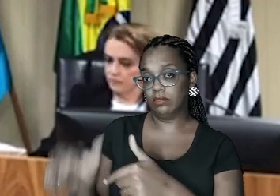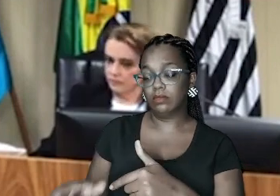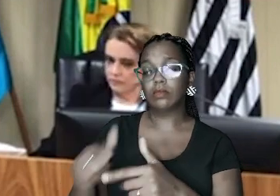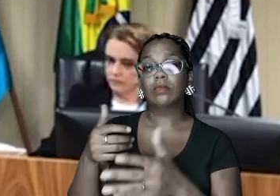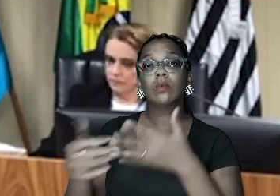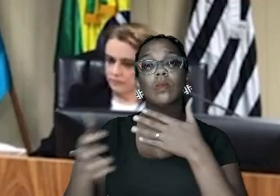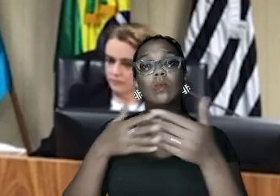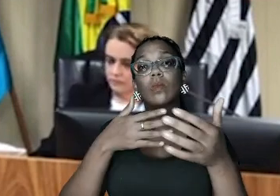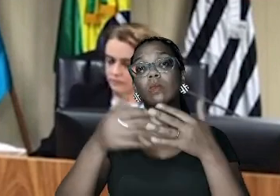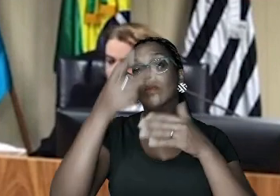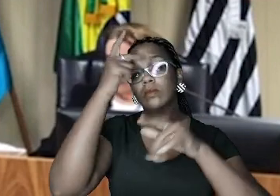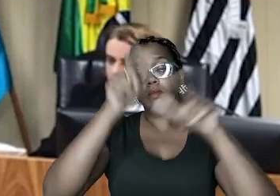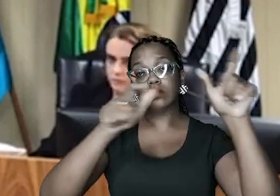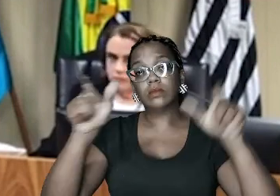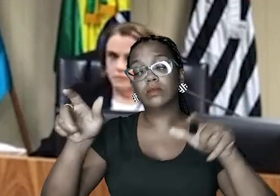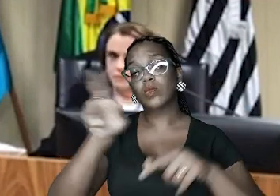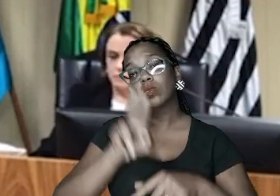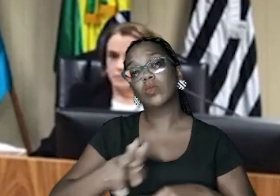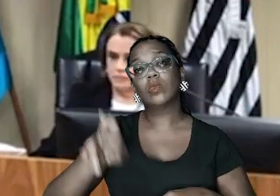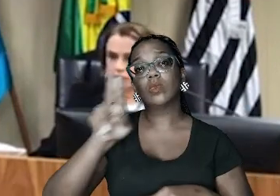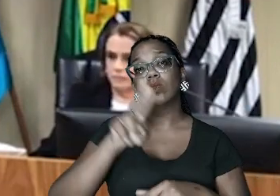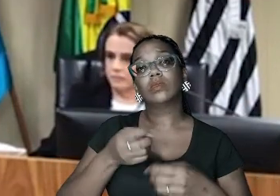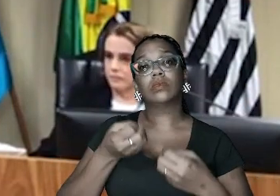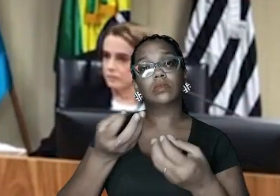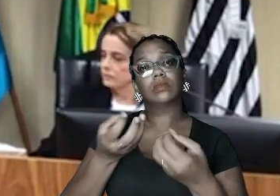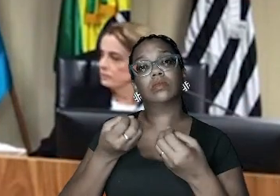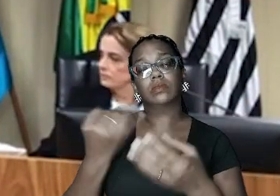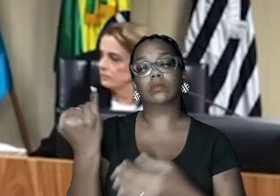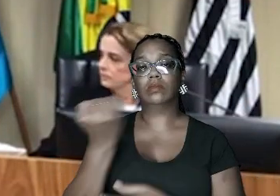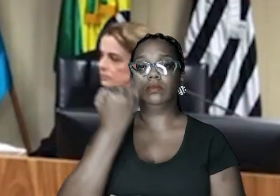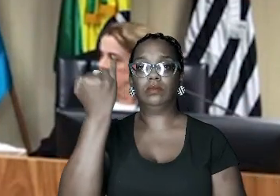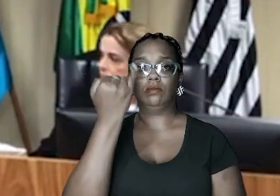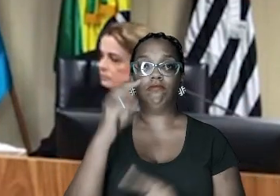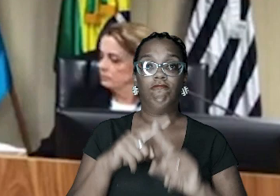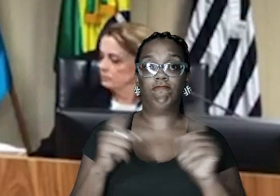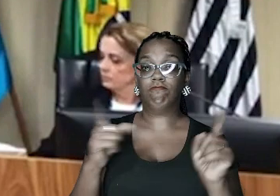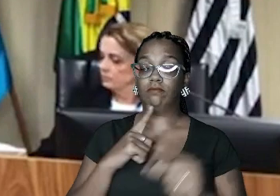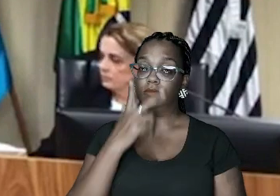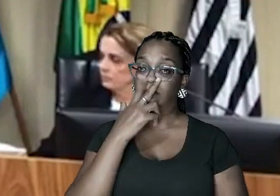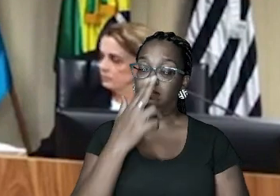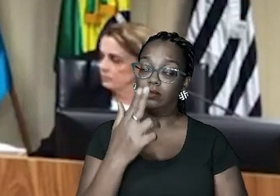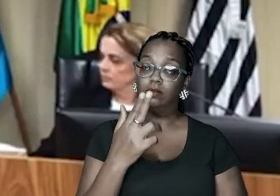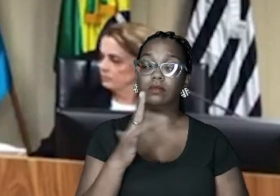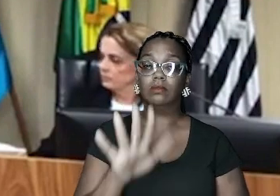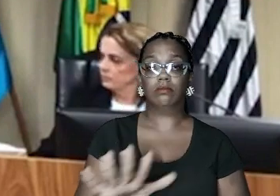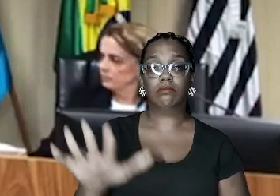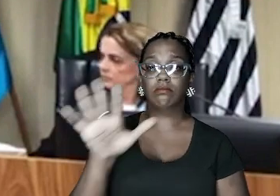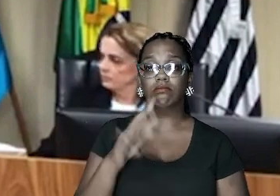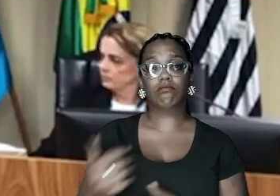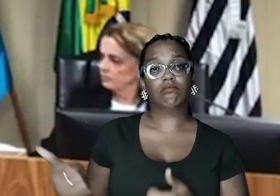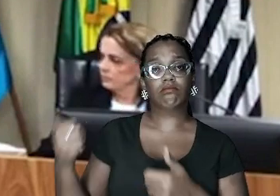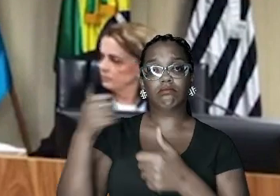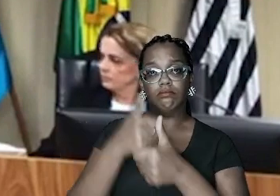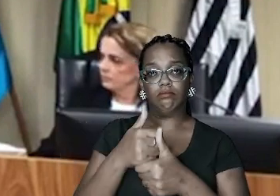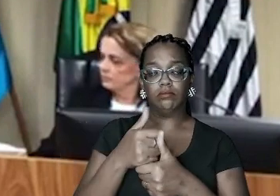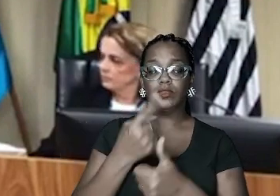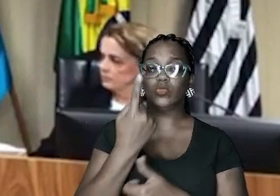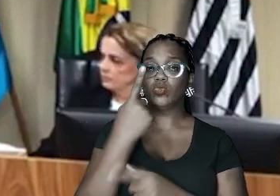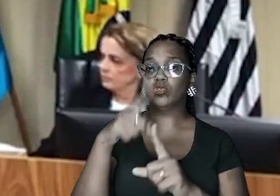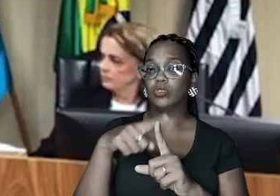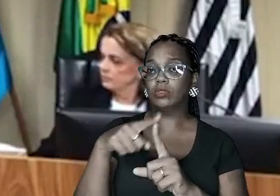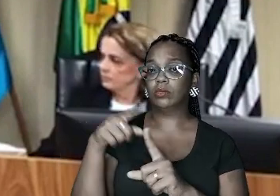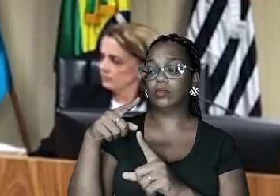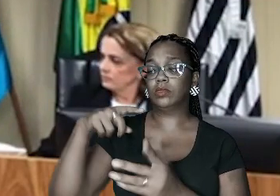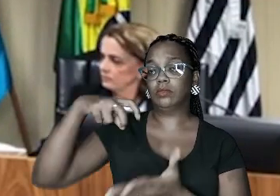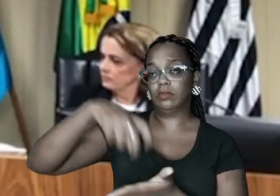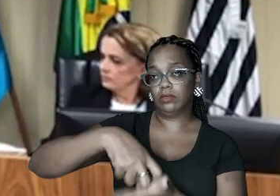né que utiliza-se da informação relevante a portanto me parece uma sobreposição de um tipo Penal em relação à ilícito